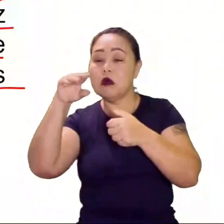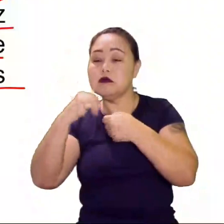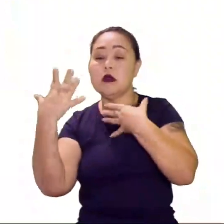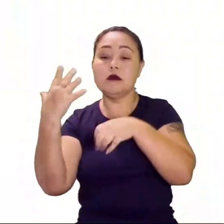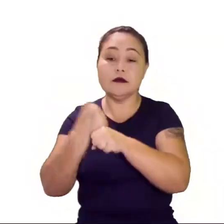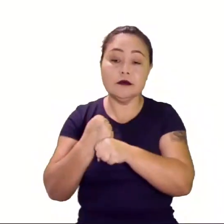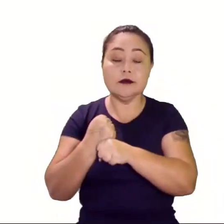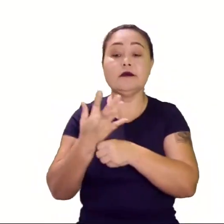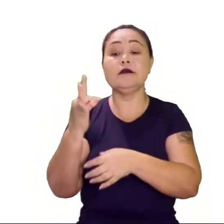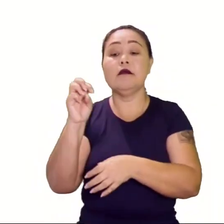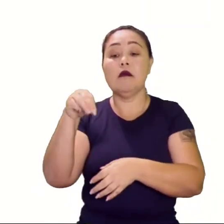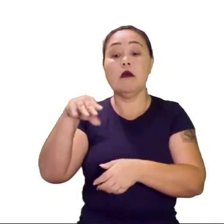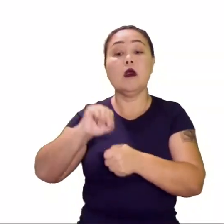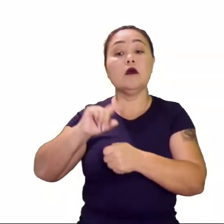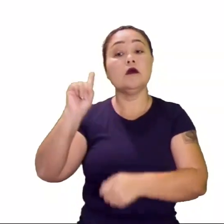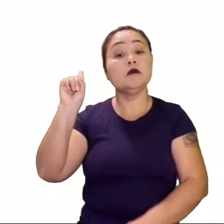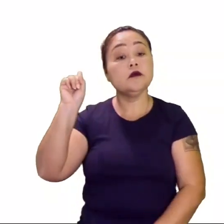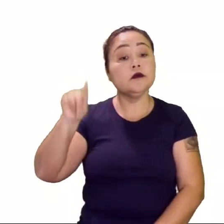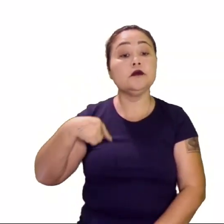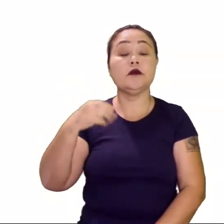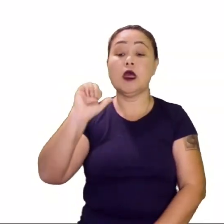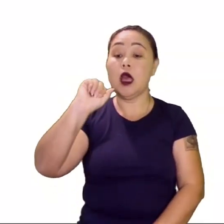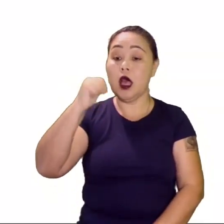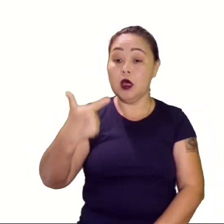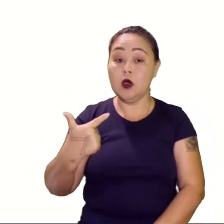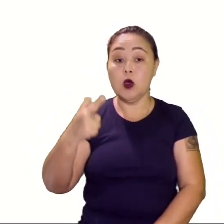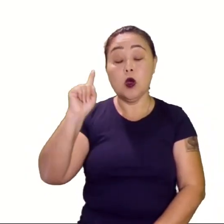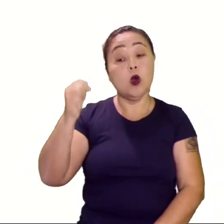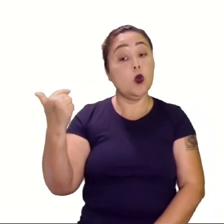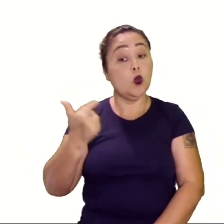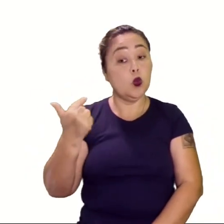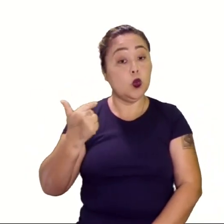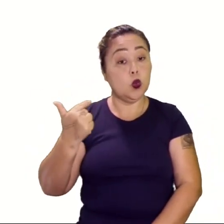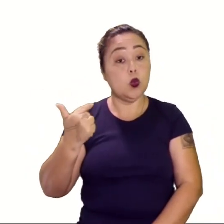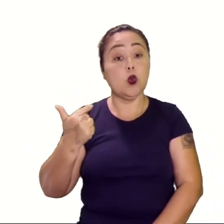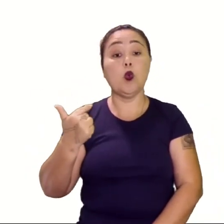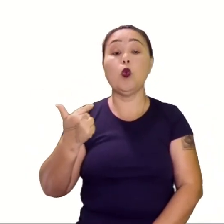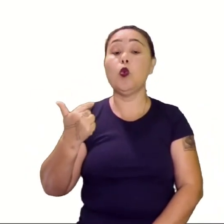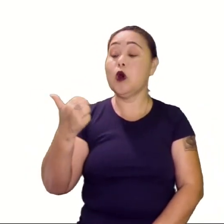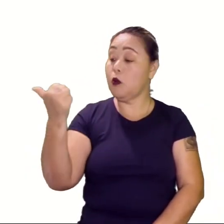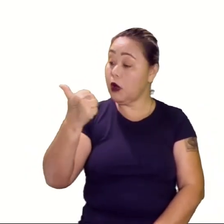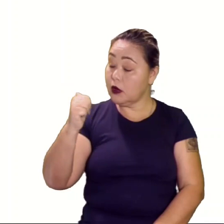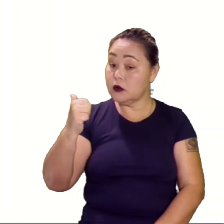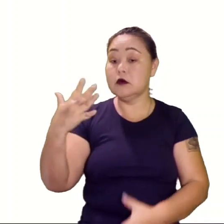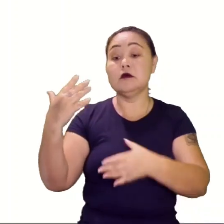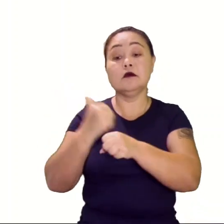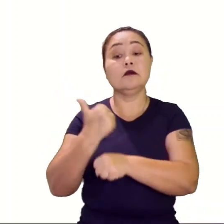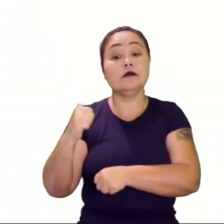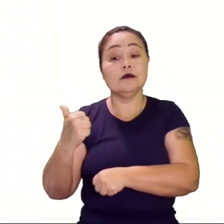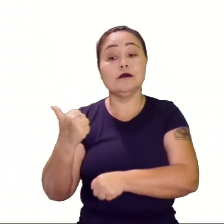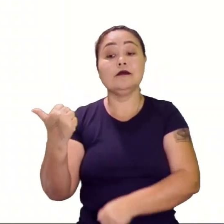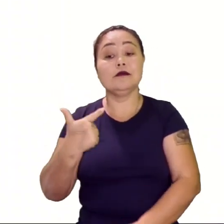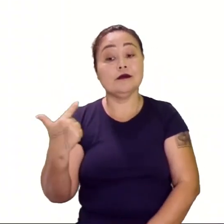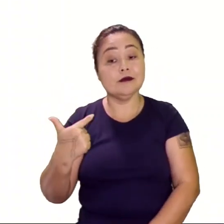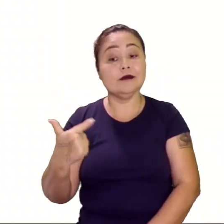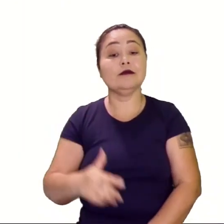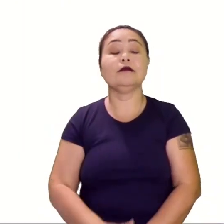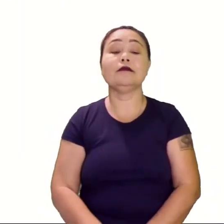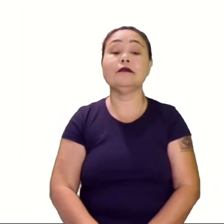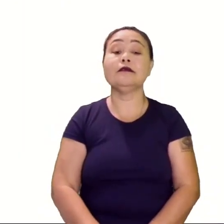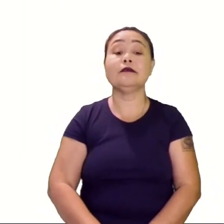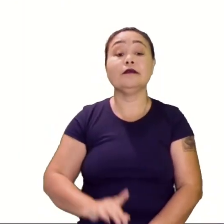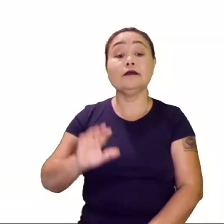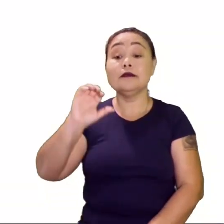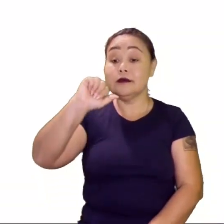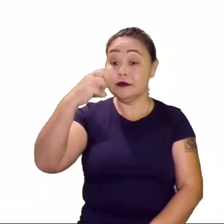termos e tudo mais, né? Quem é o nosso A2? 22. 22, porque vezes, é 11 né? mais 11. 22.